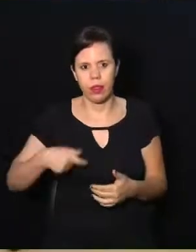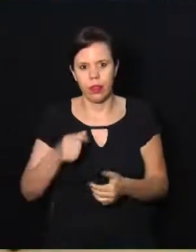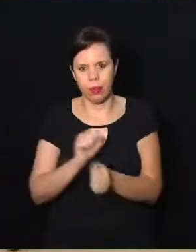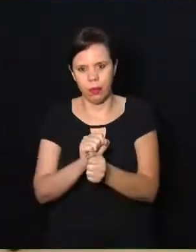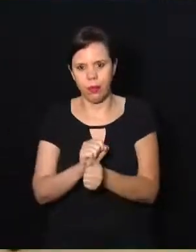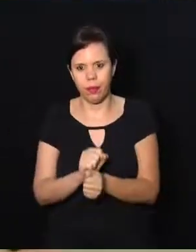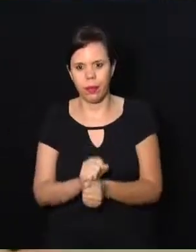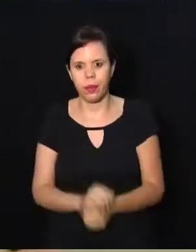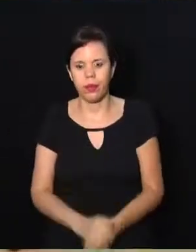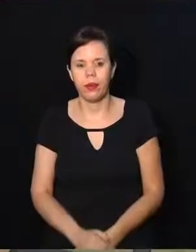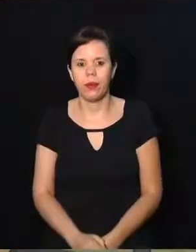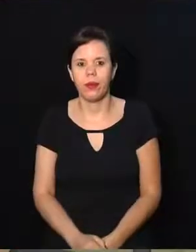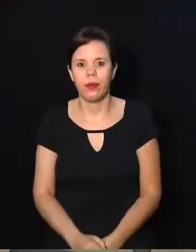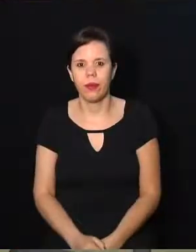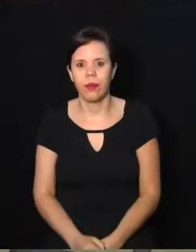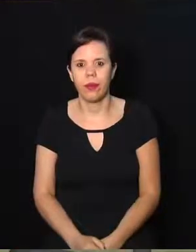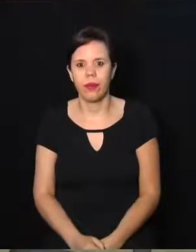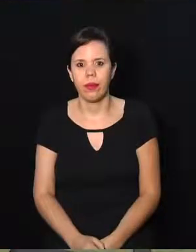com a gente.